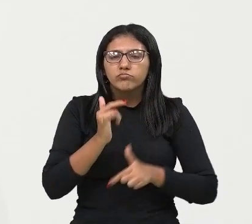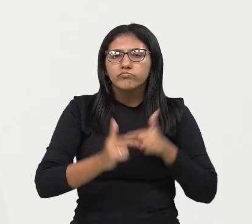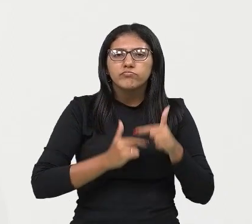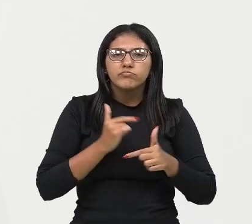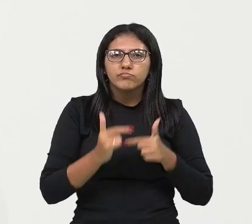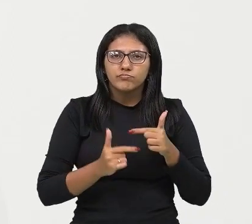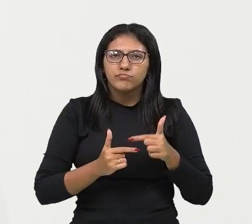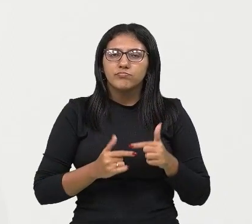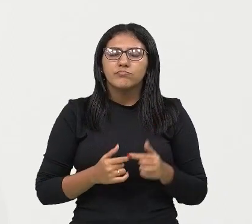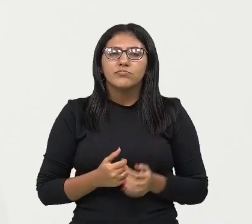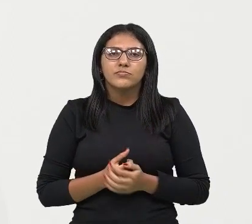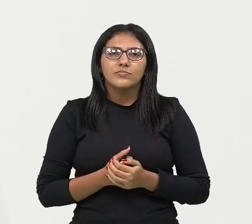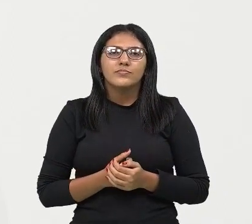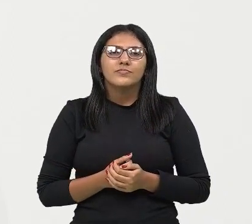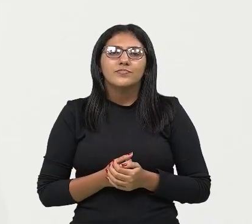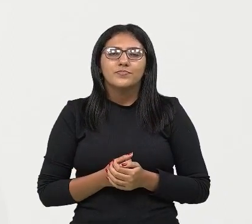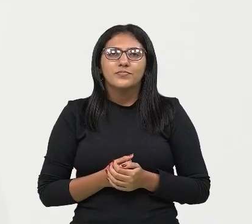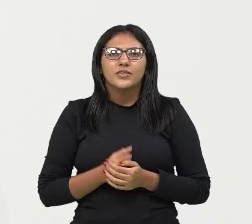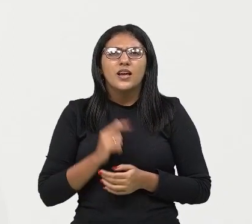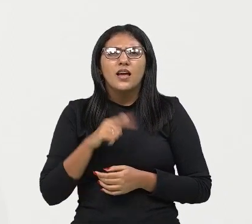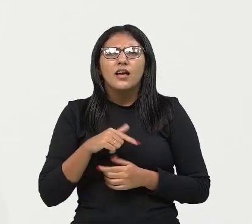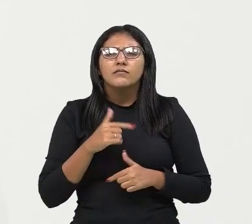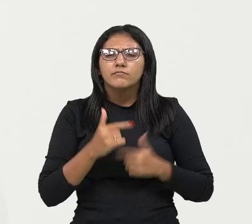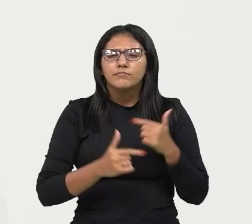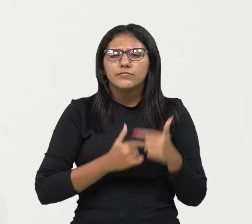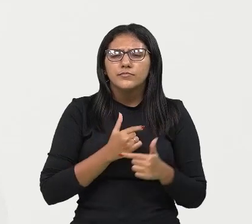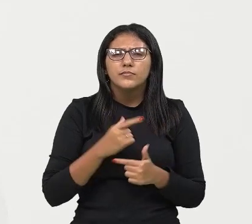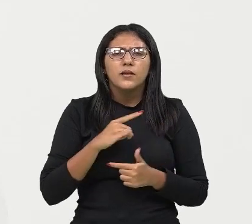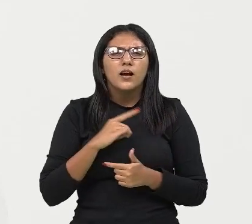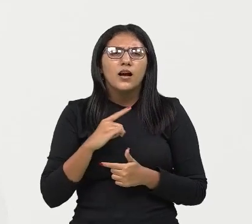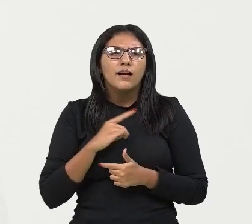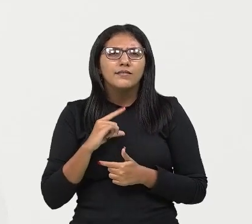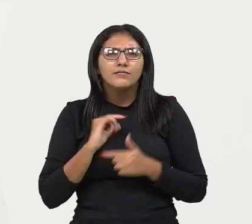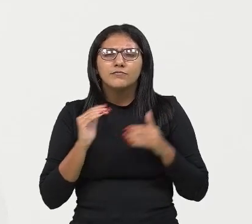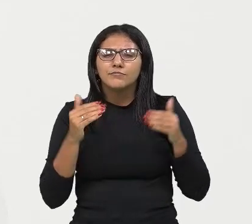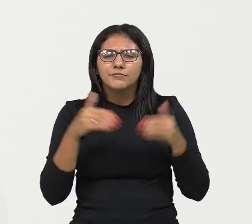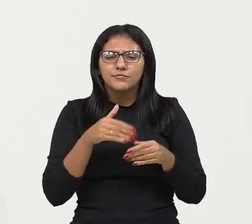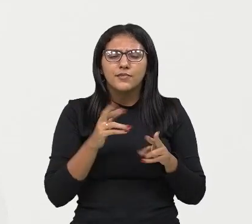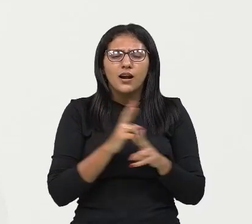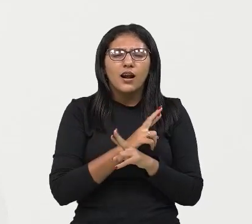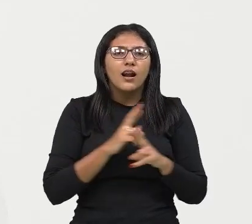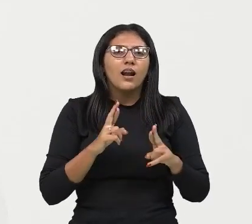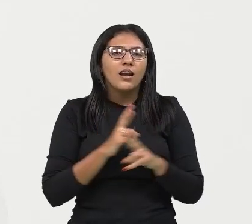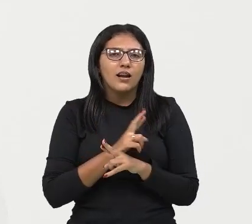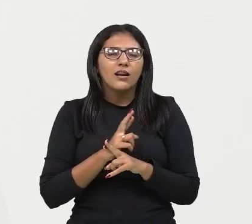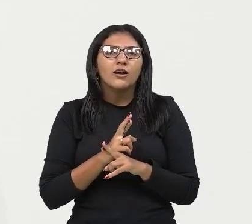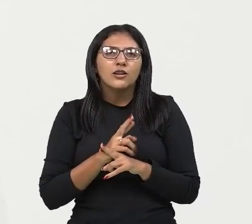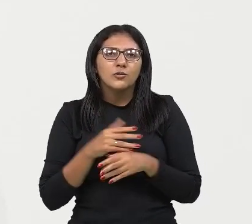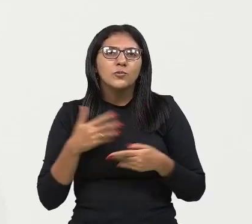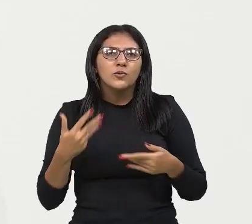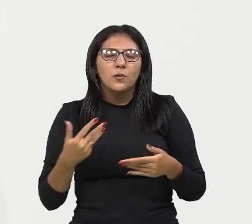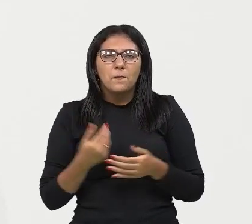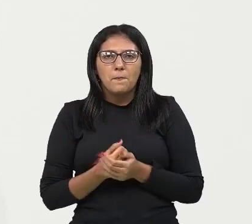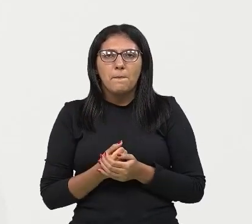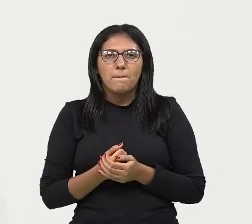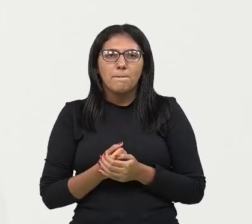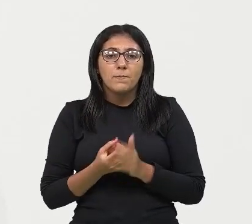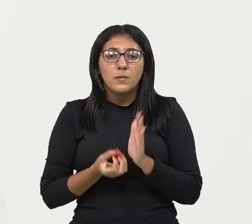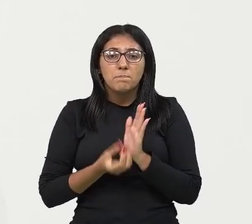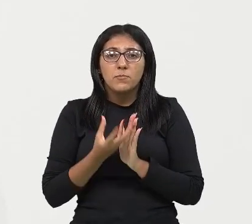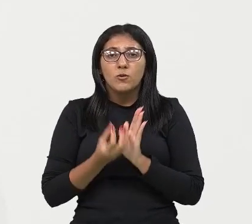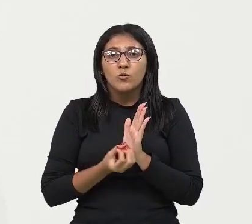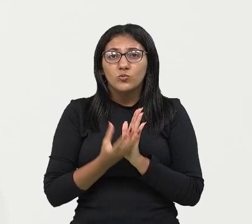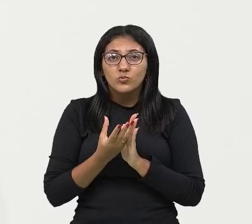tá? Essas atividades, elas vão estar muito relacionadas ao quê? À produção